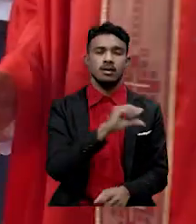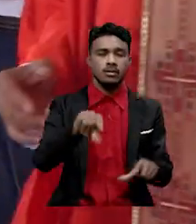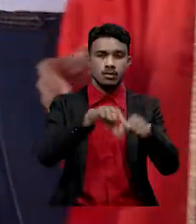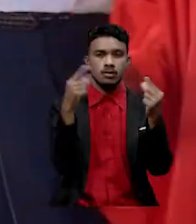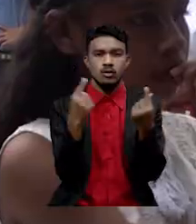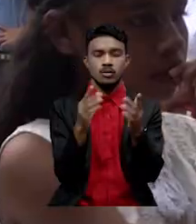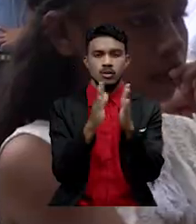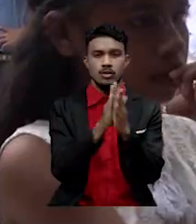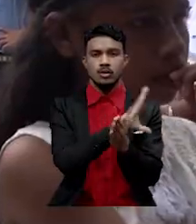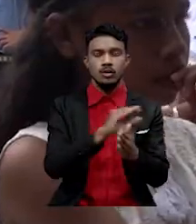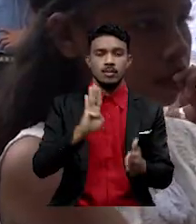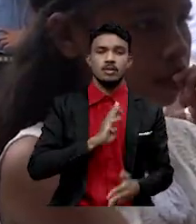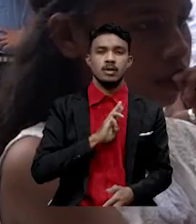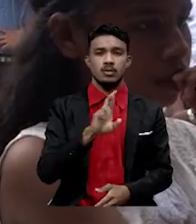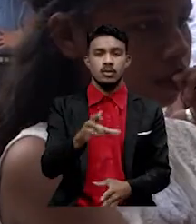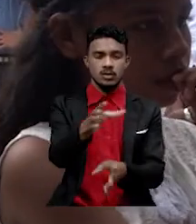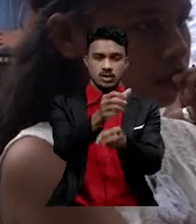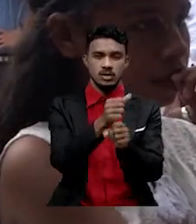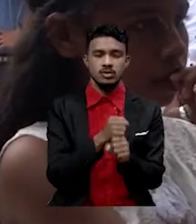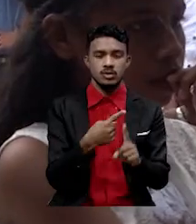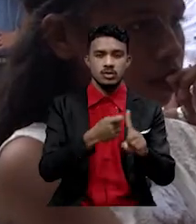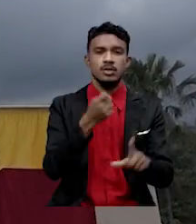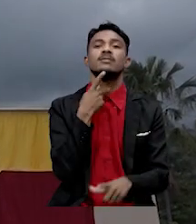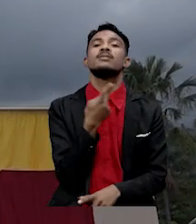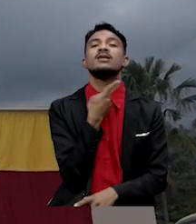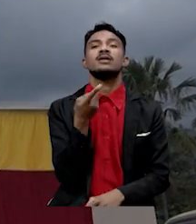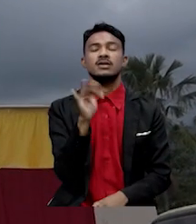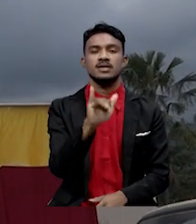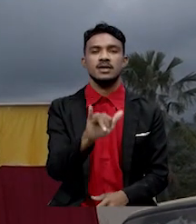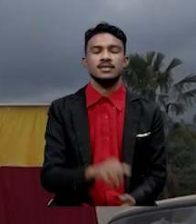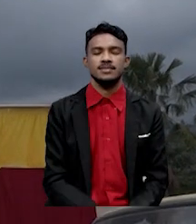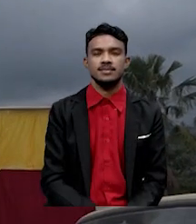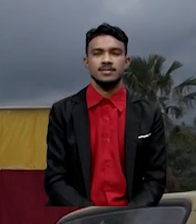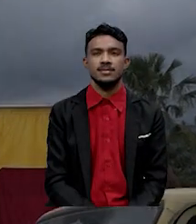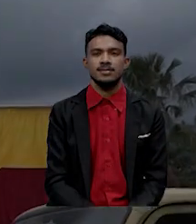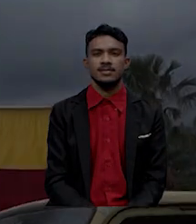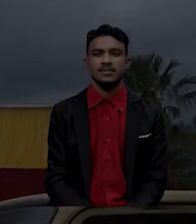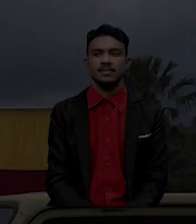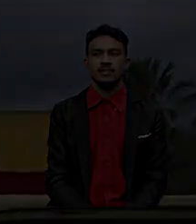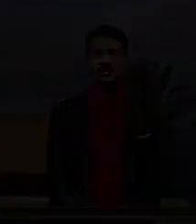Paróquia Becora mos simo fitameia o Padre Cira. Dilma Sujeti, Abraão Amaral, Gemen.